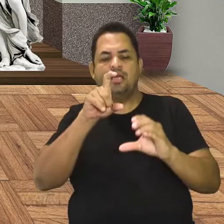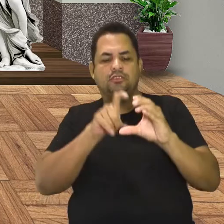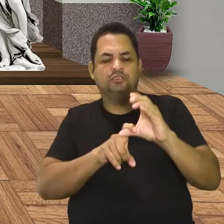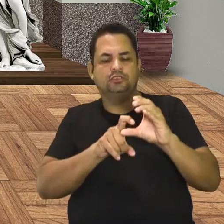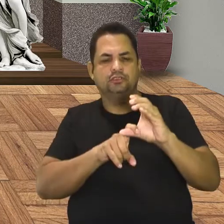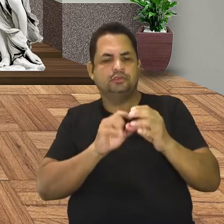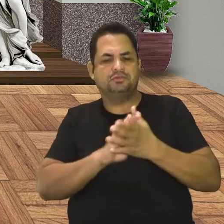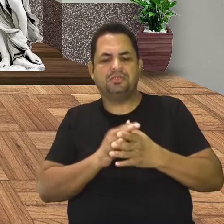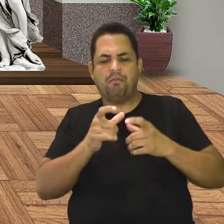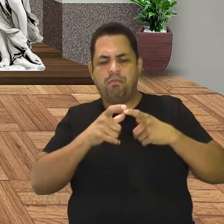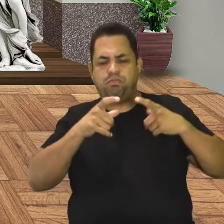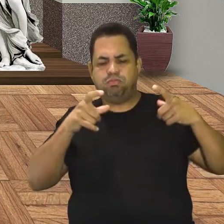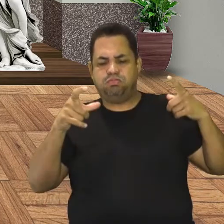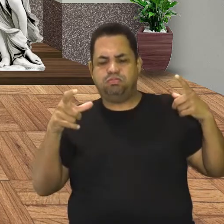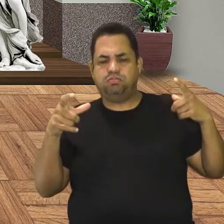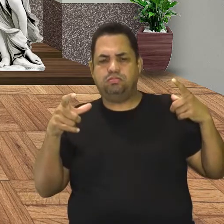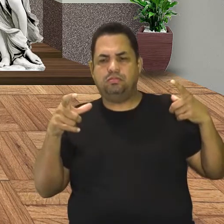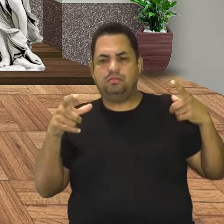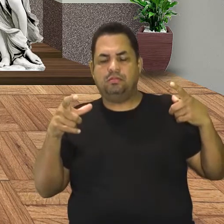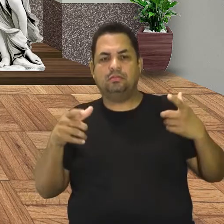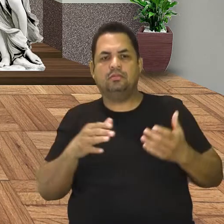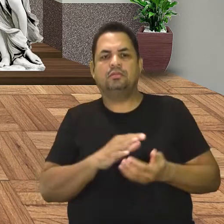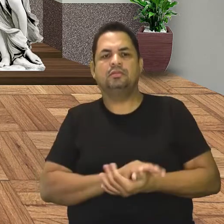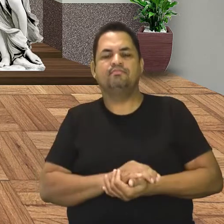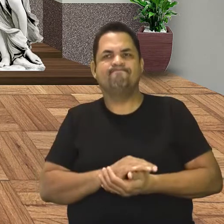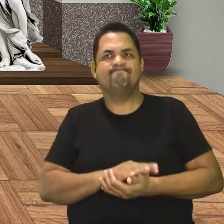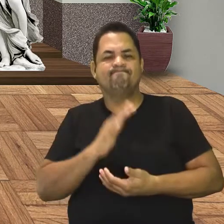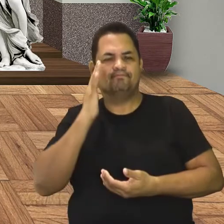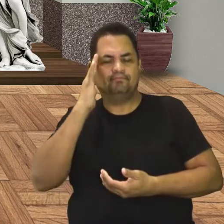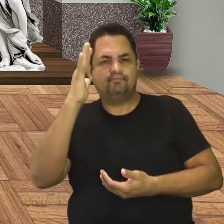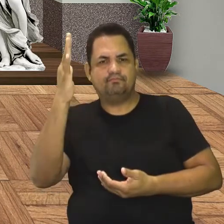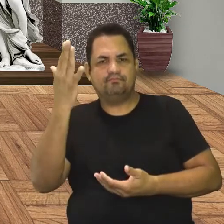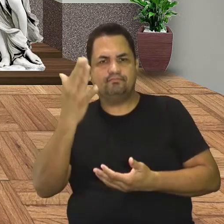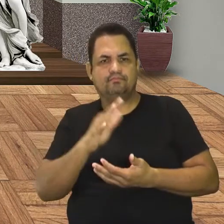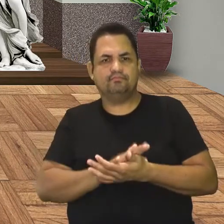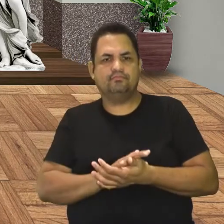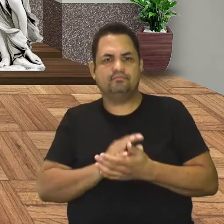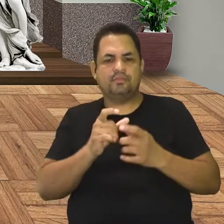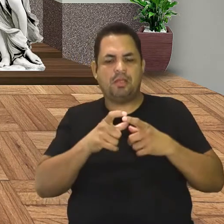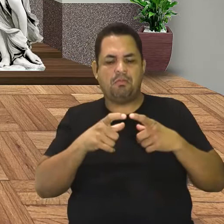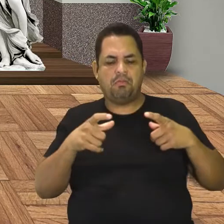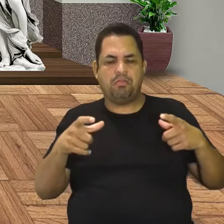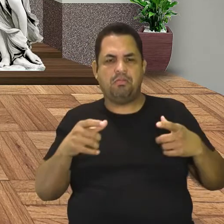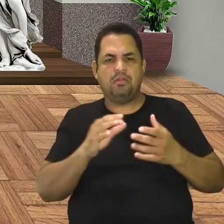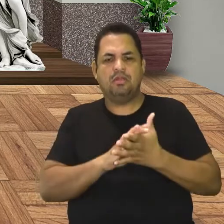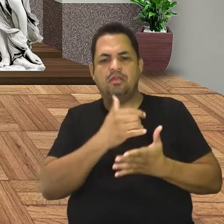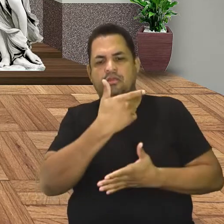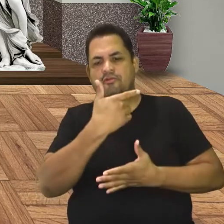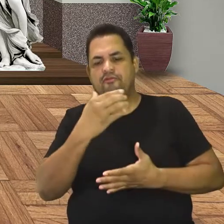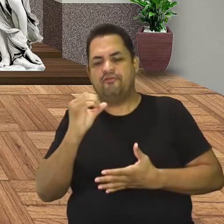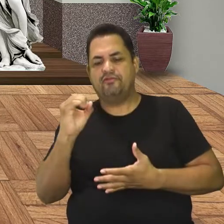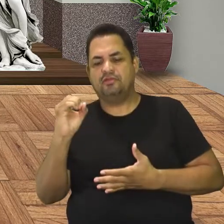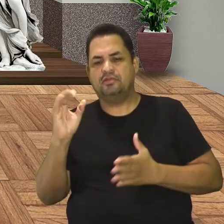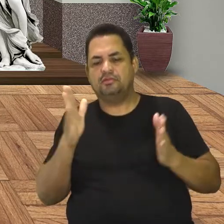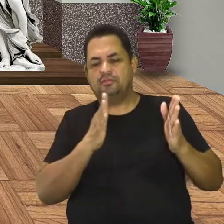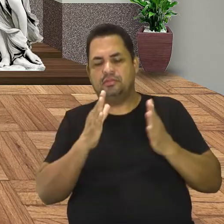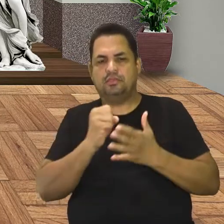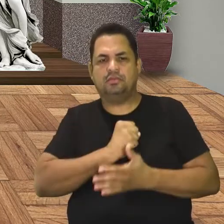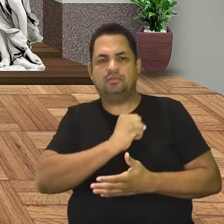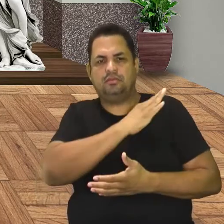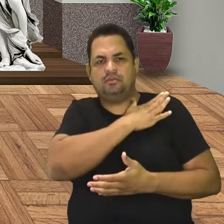muito grande. Imagina vocês, uma dívida externa que vai crescer durante os 20 anos do período